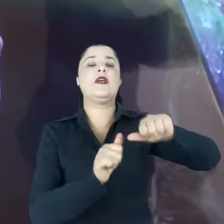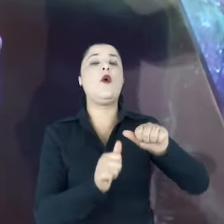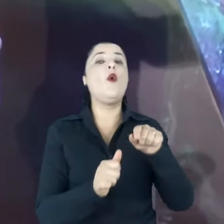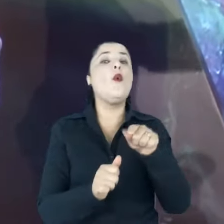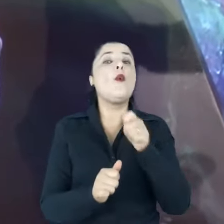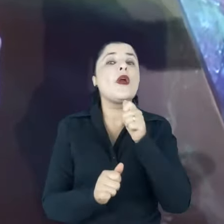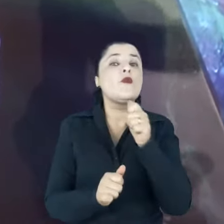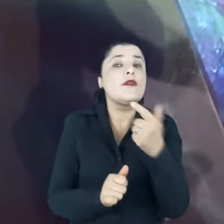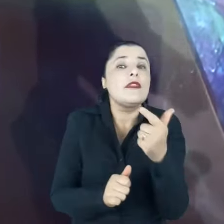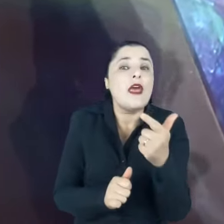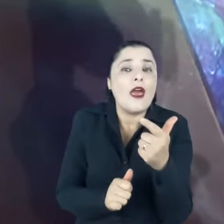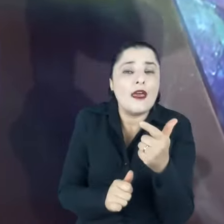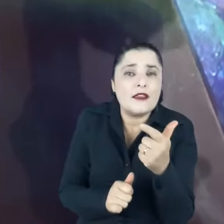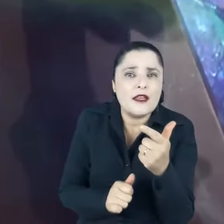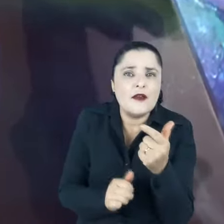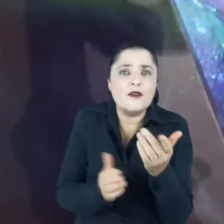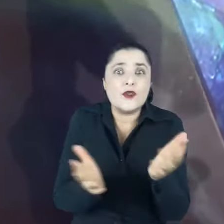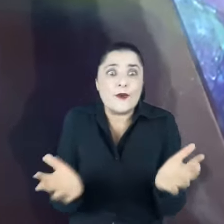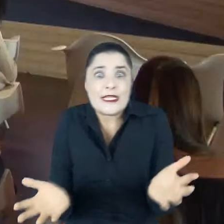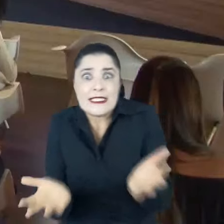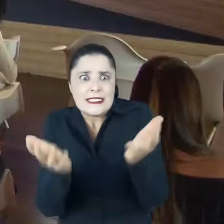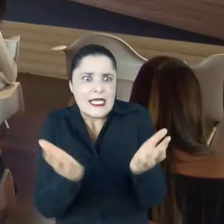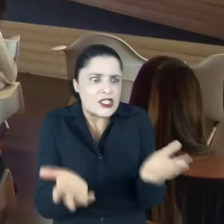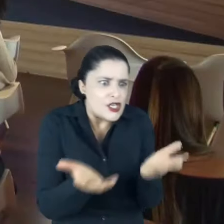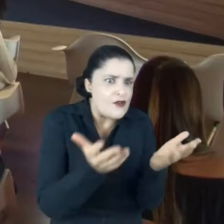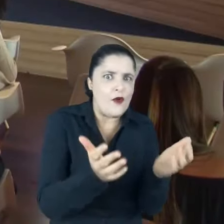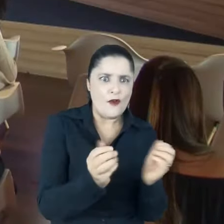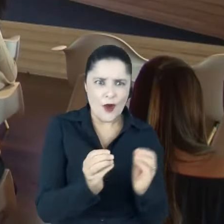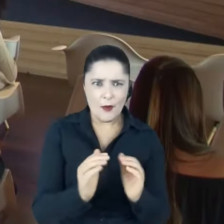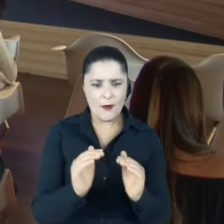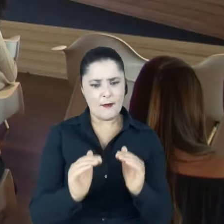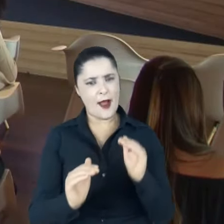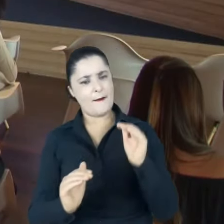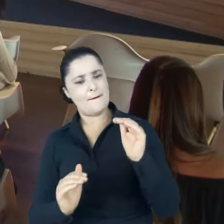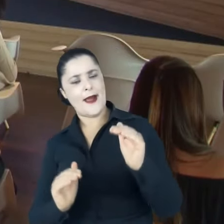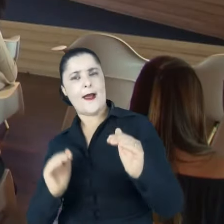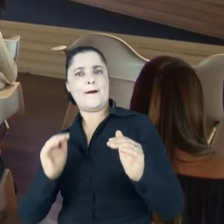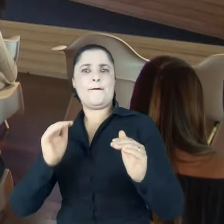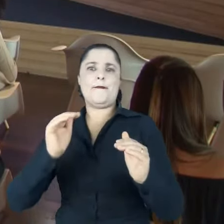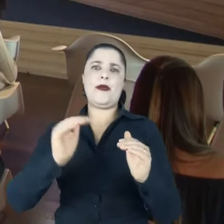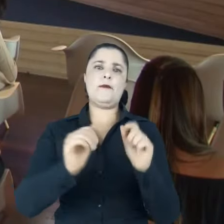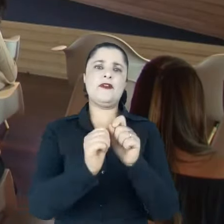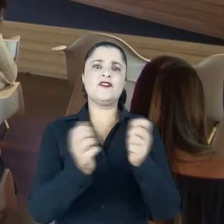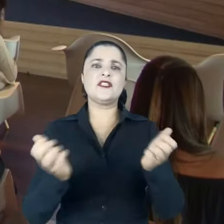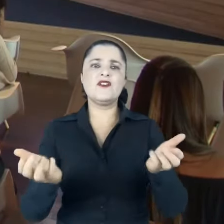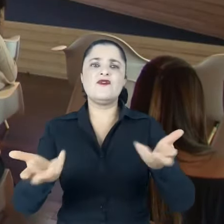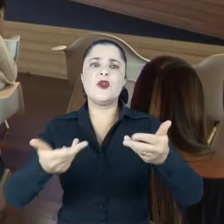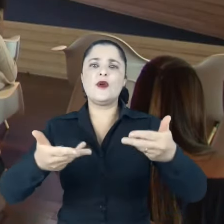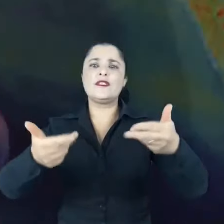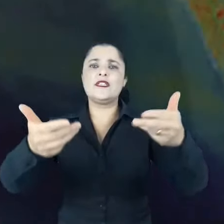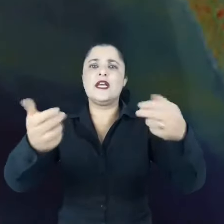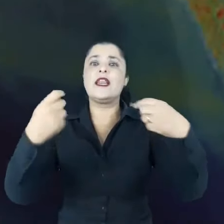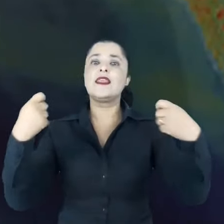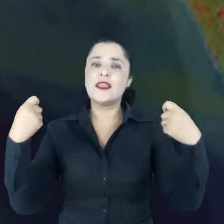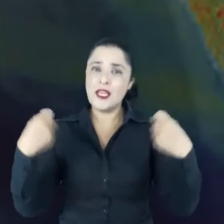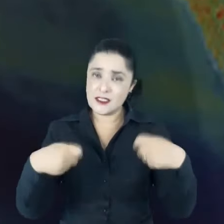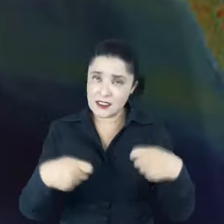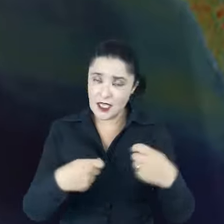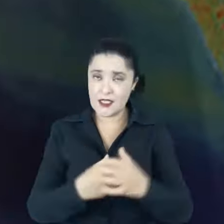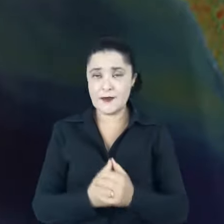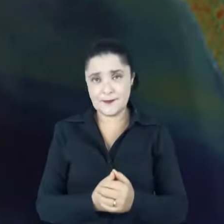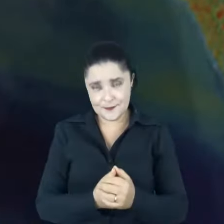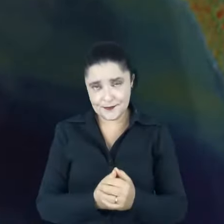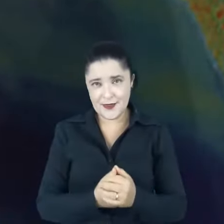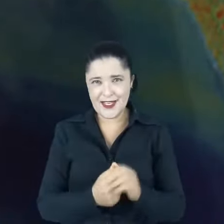os incentivos para escalar isso a uma velocidade necessária. O que a gente viu na COP,